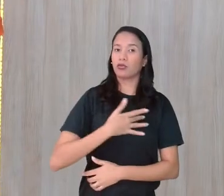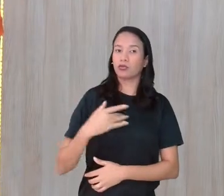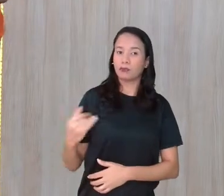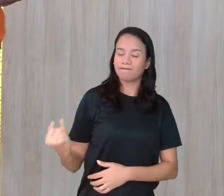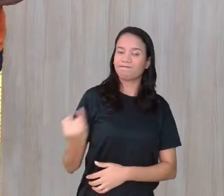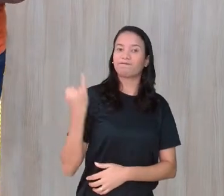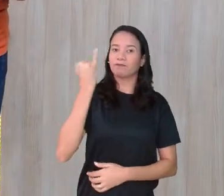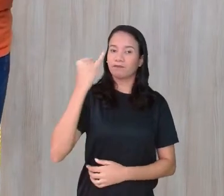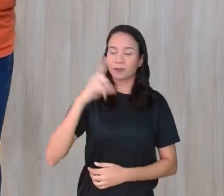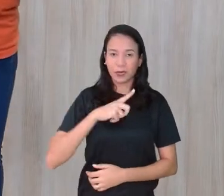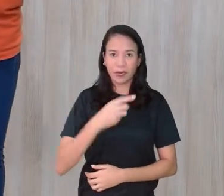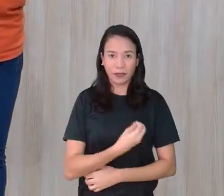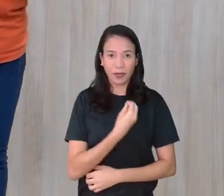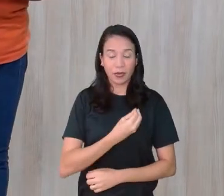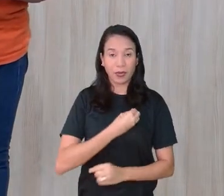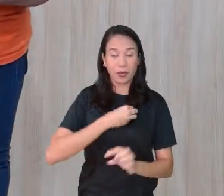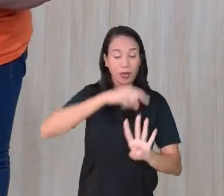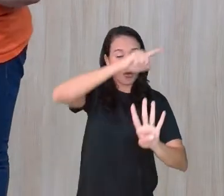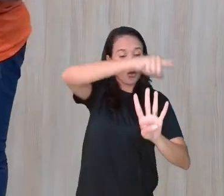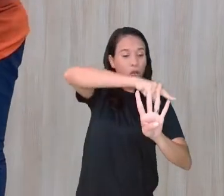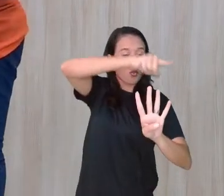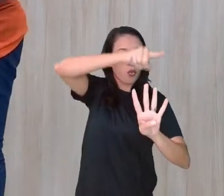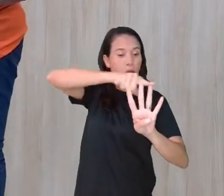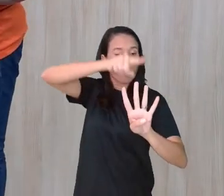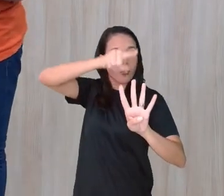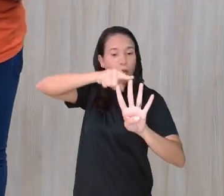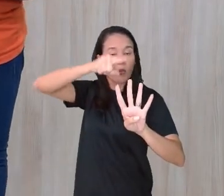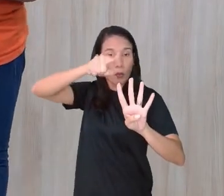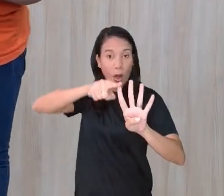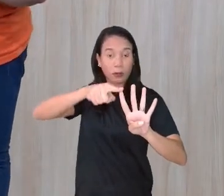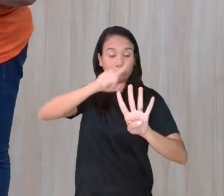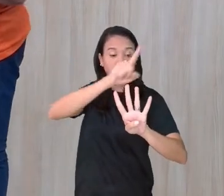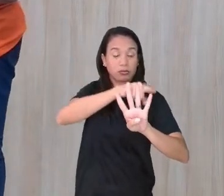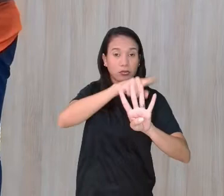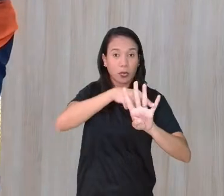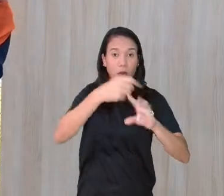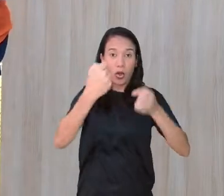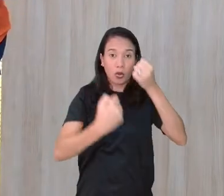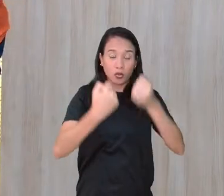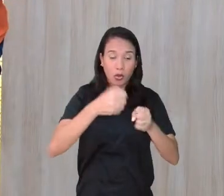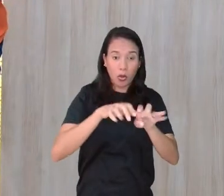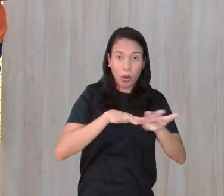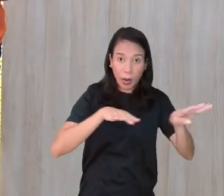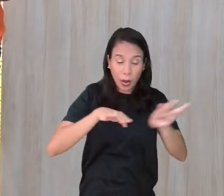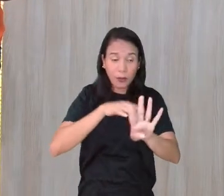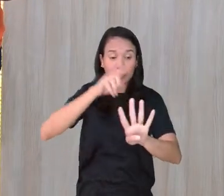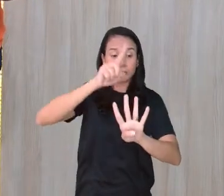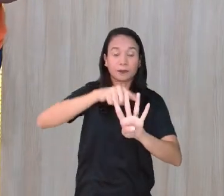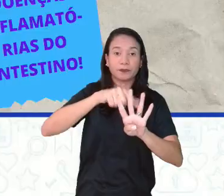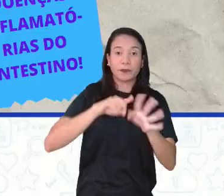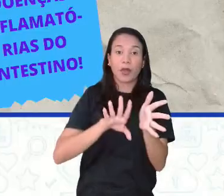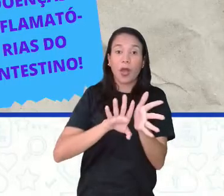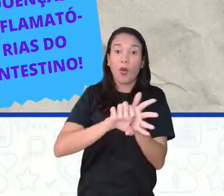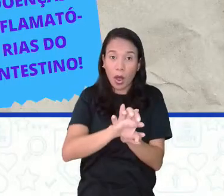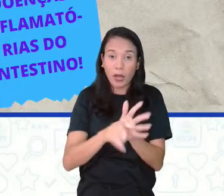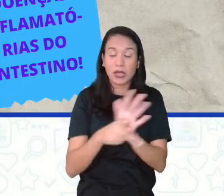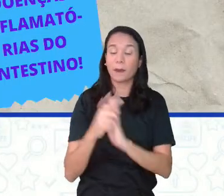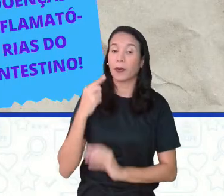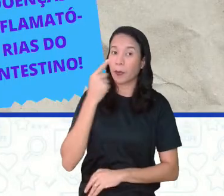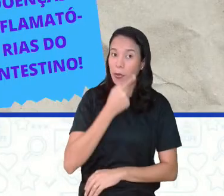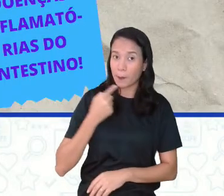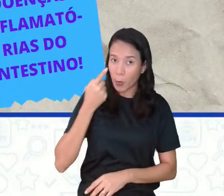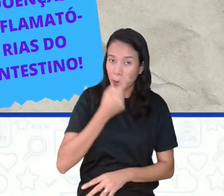para a gente em relação a 4, o trânsito, a questão aí do combate ao câncer bucal,